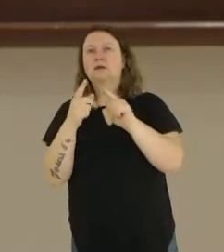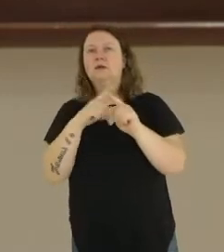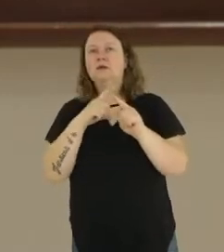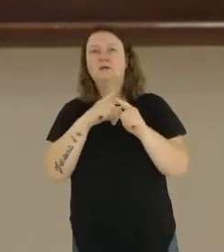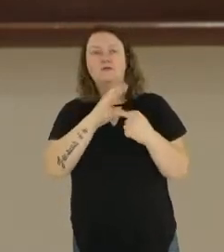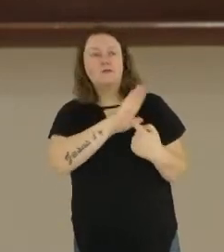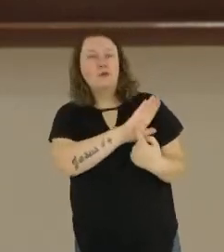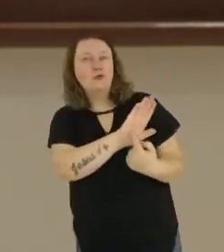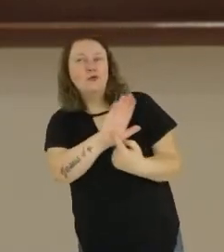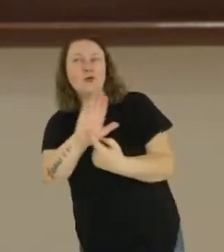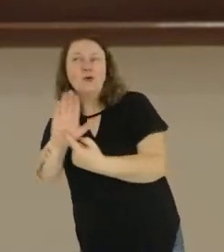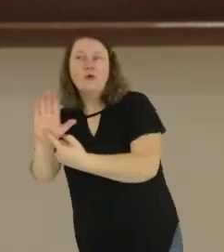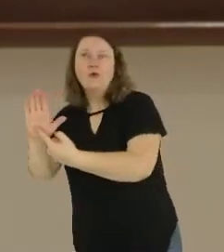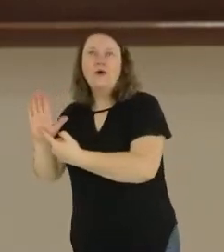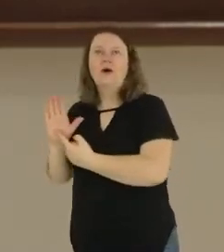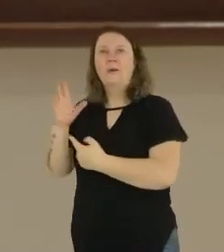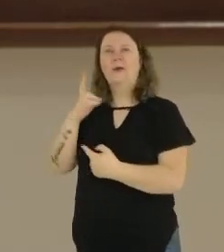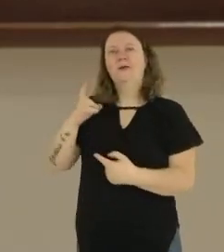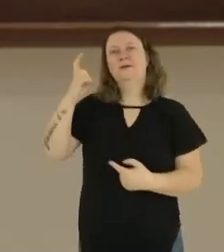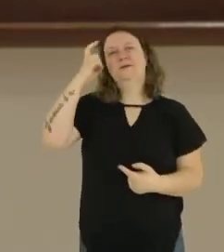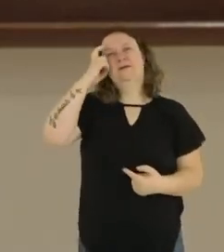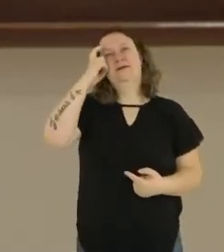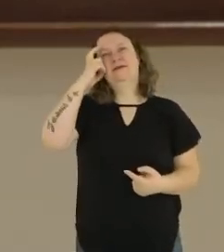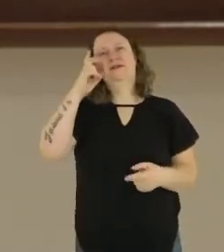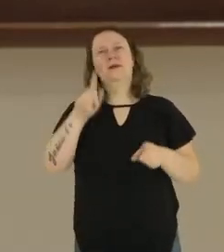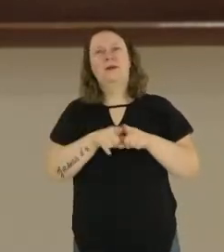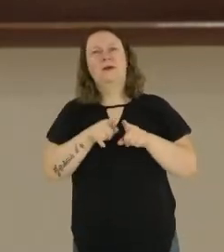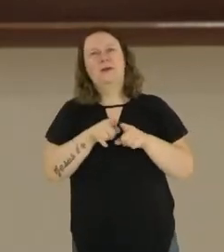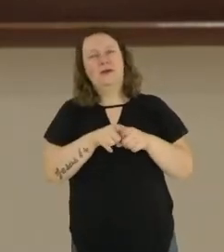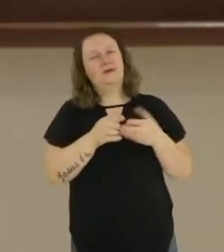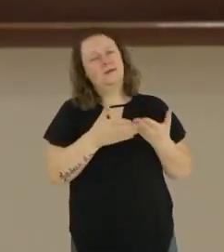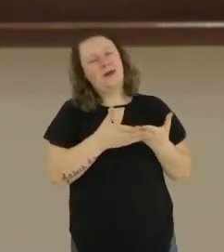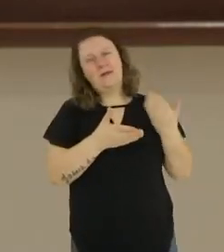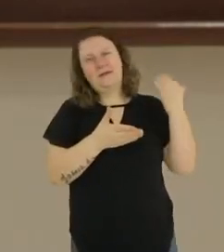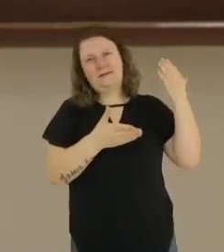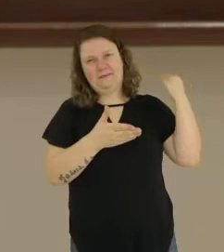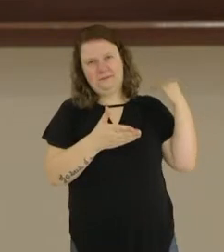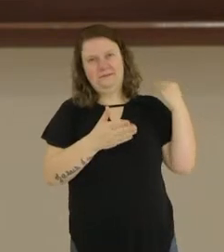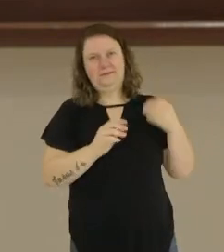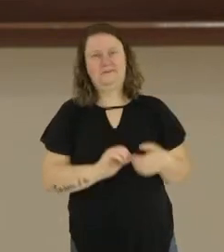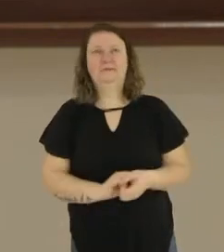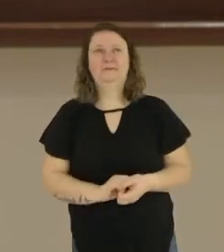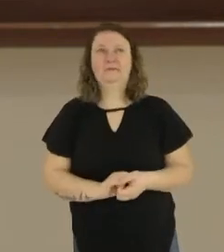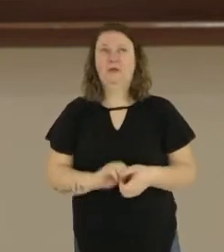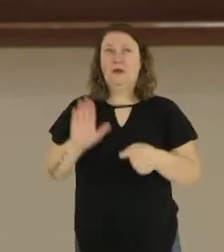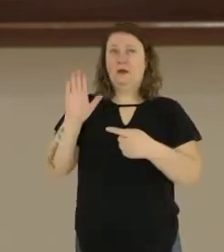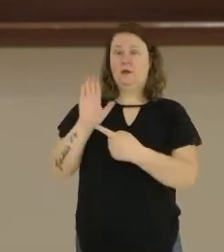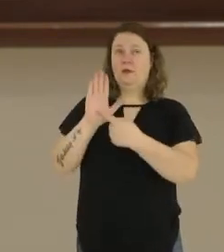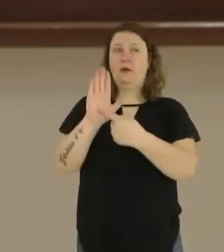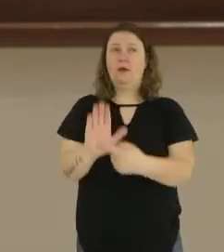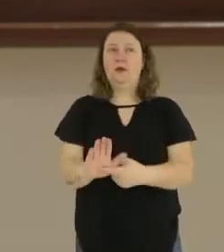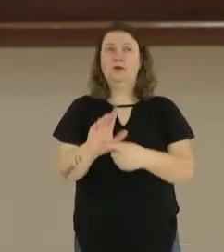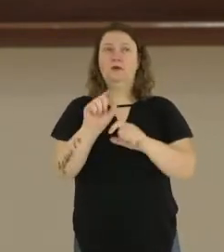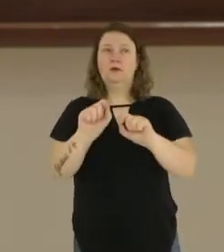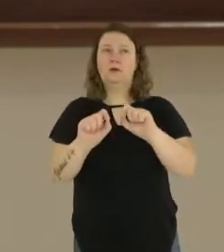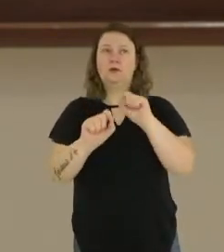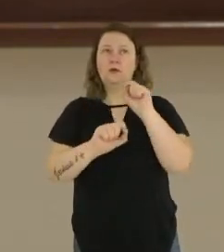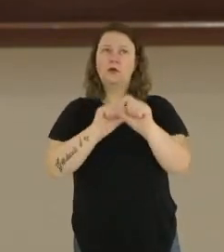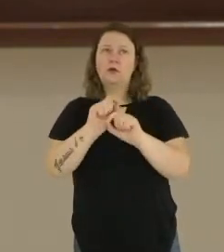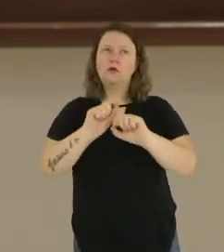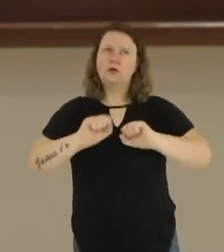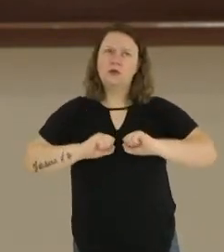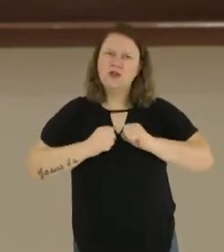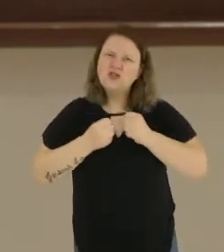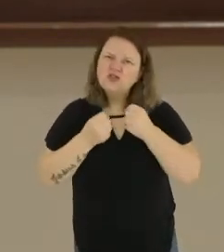a sua cultura de vida ainda dos seus ancestrais. Aqui mostra então um pouco da dedicação desses